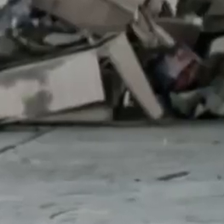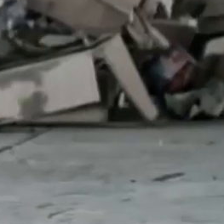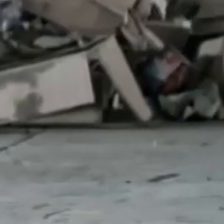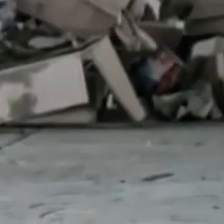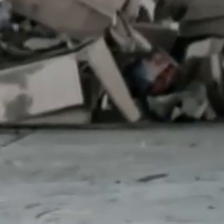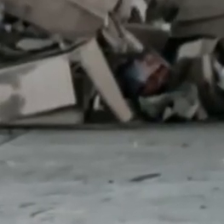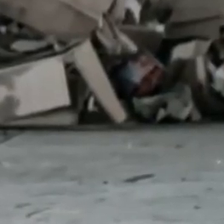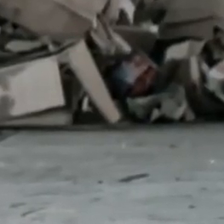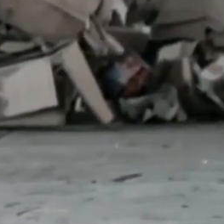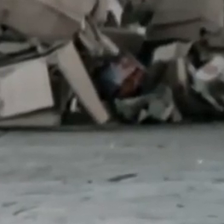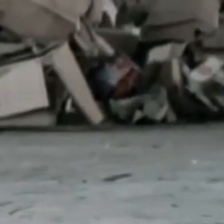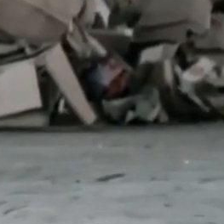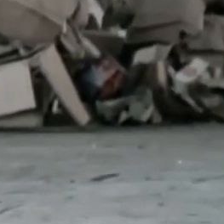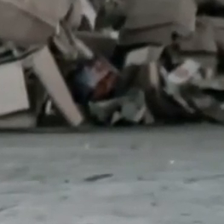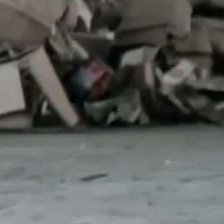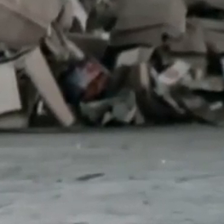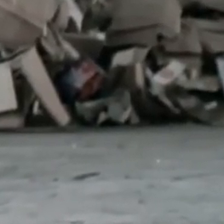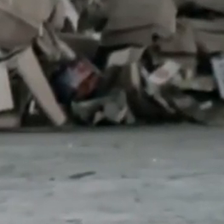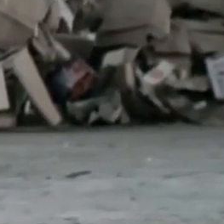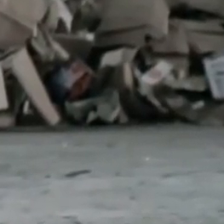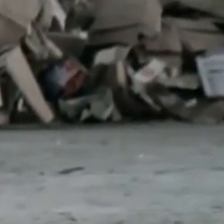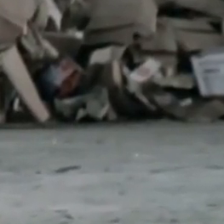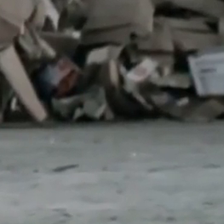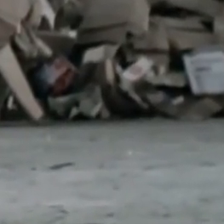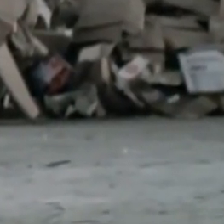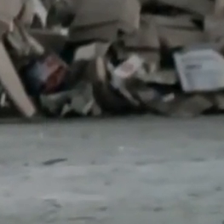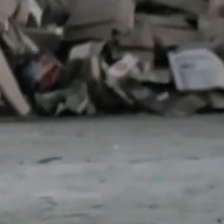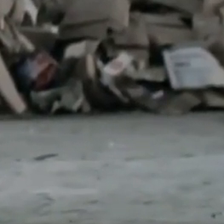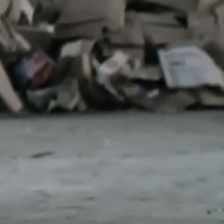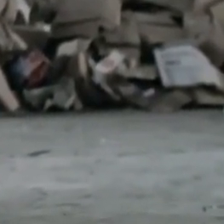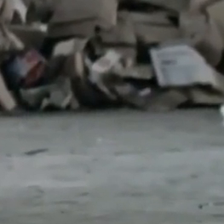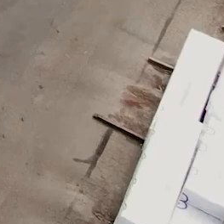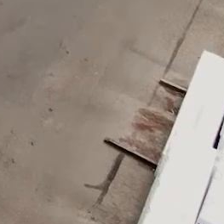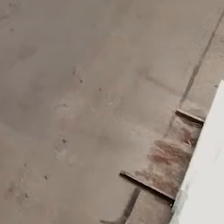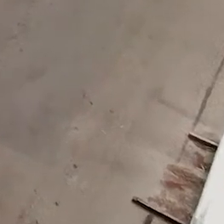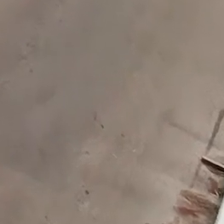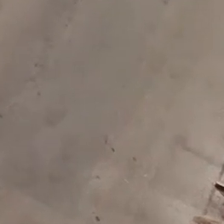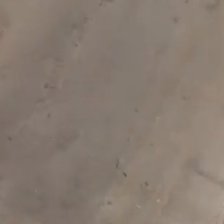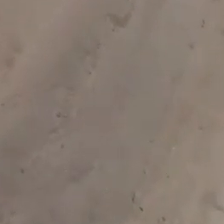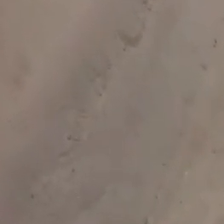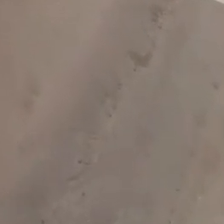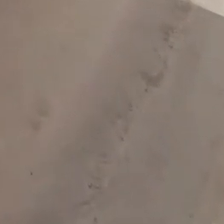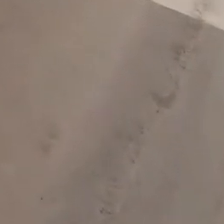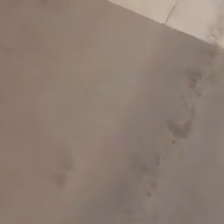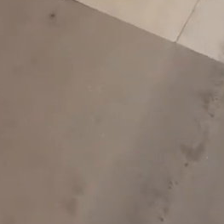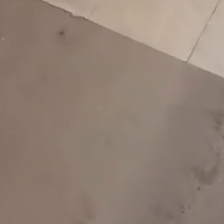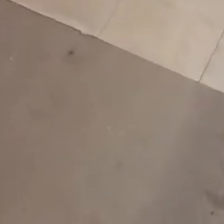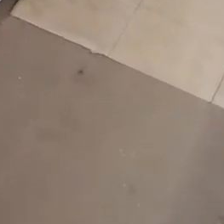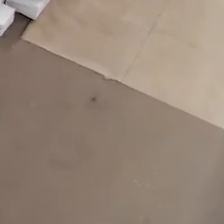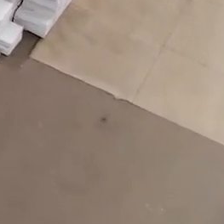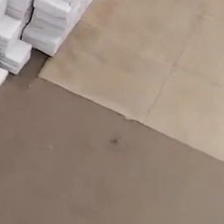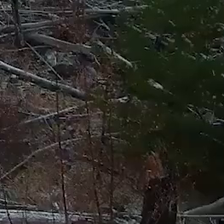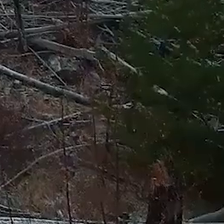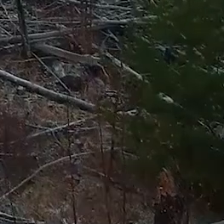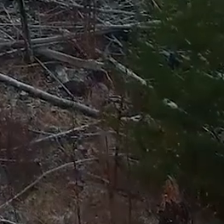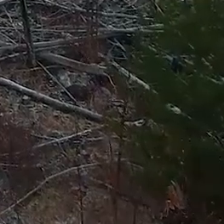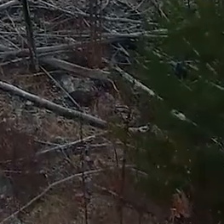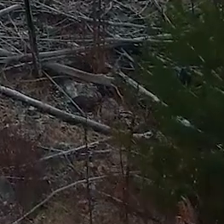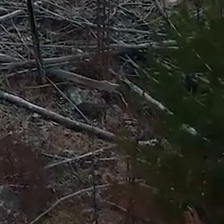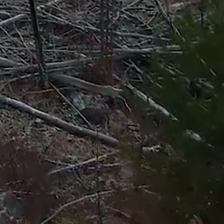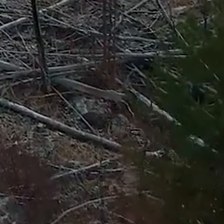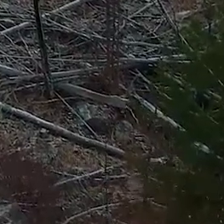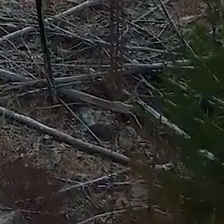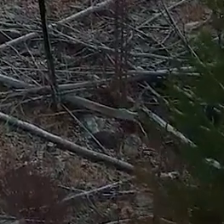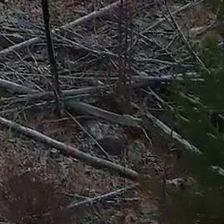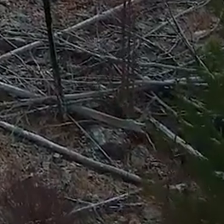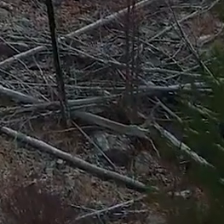ambiente relacionadas às práticas de consumo desenfreado do mercado atual acaba por exceder uma extrema pressão sobre os